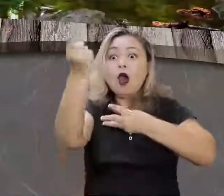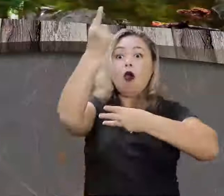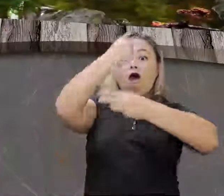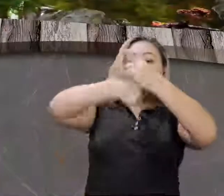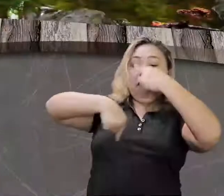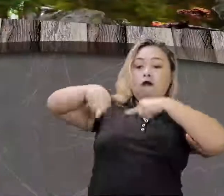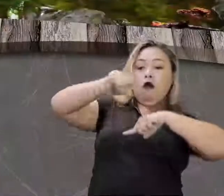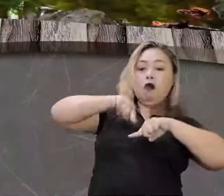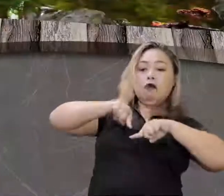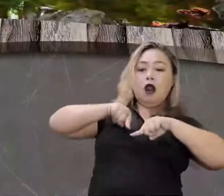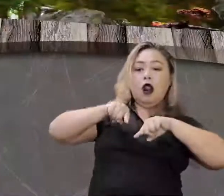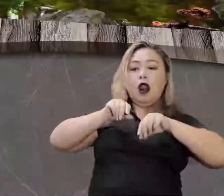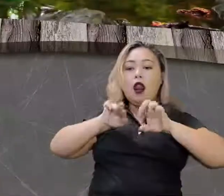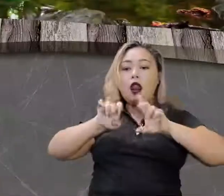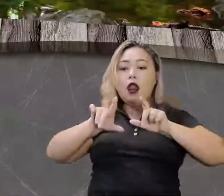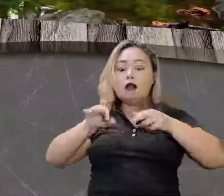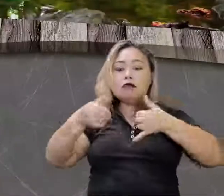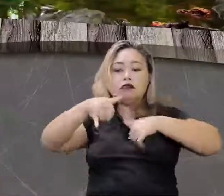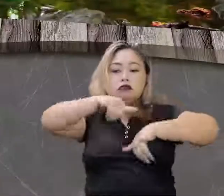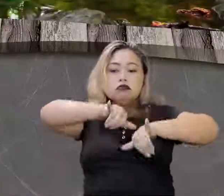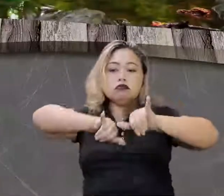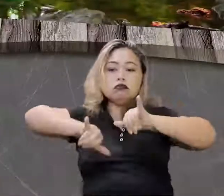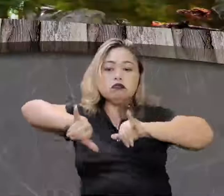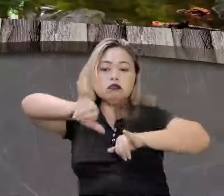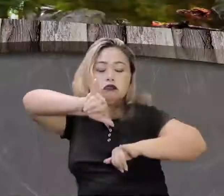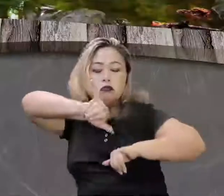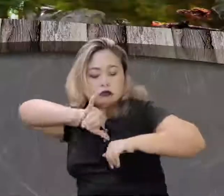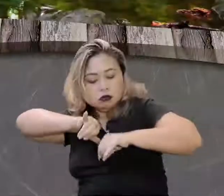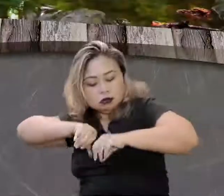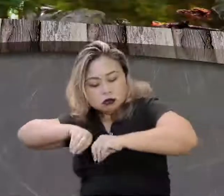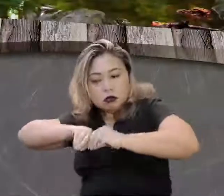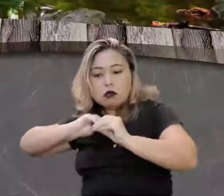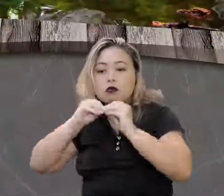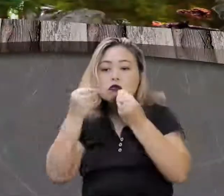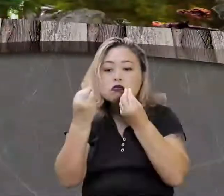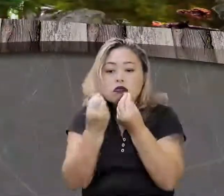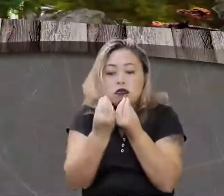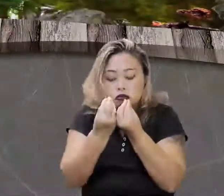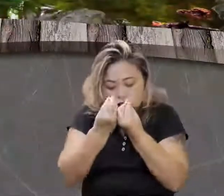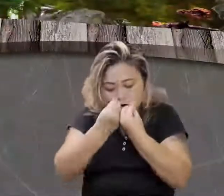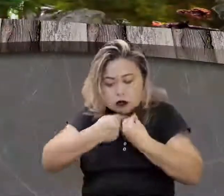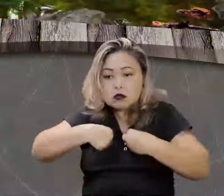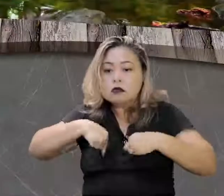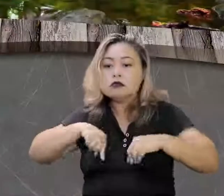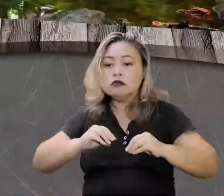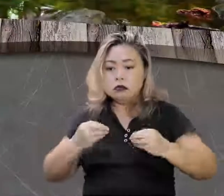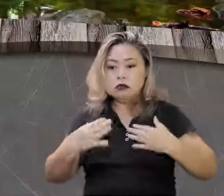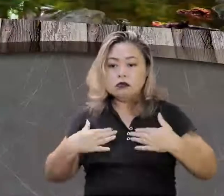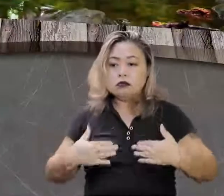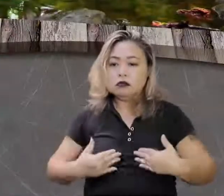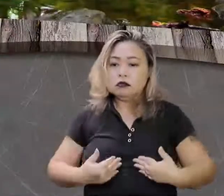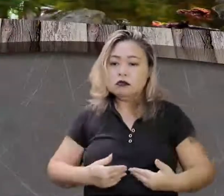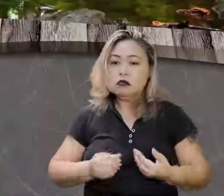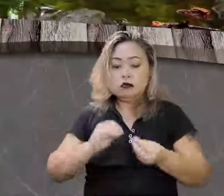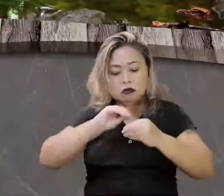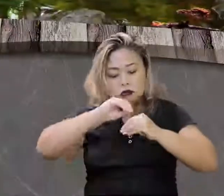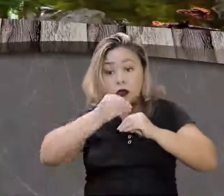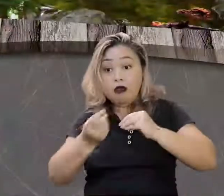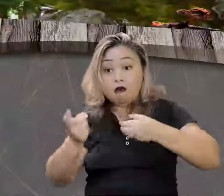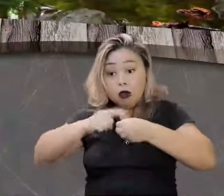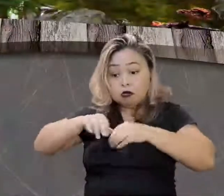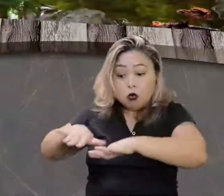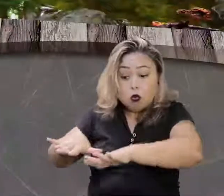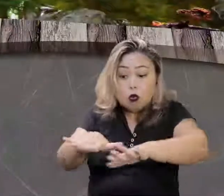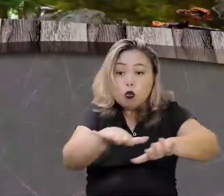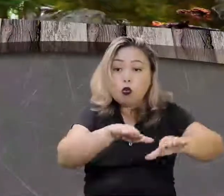os nutrientes, devolva alguns elementos químicos que vão compor, né, as substâncias orgânicas desses organismos. para o ambiente,